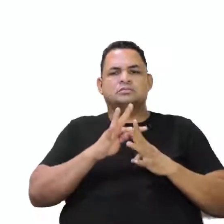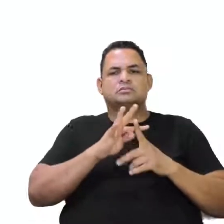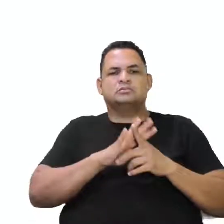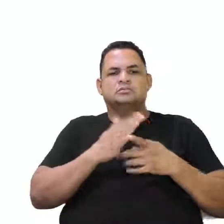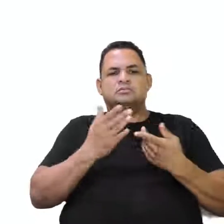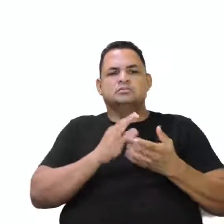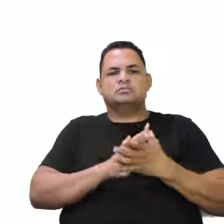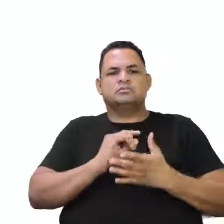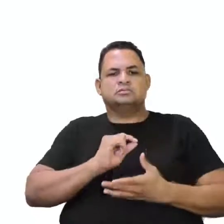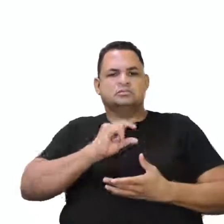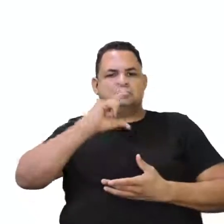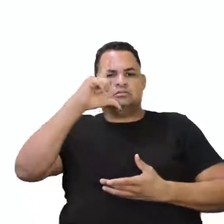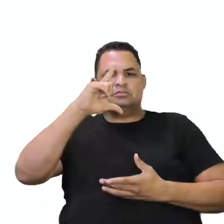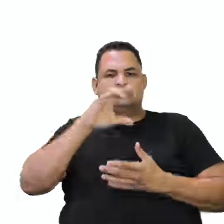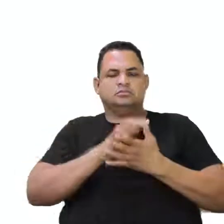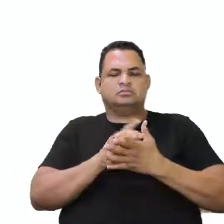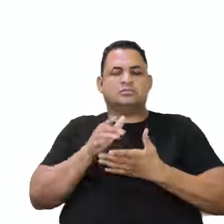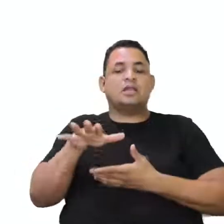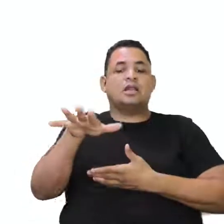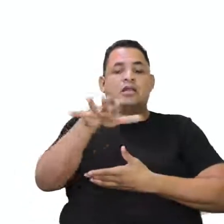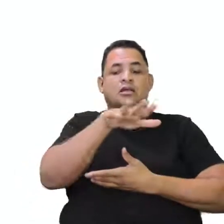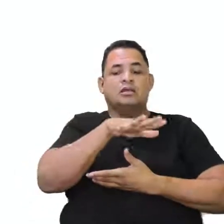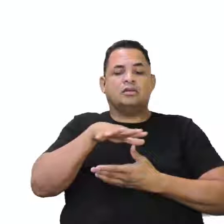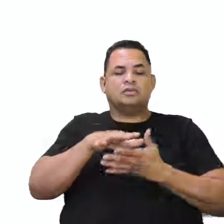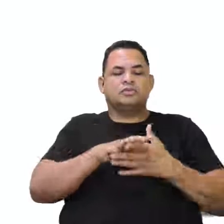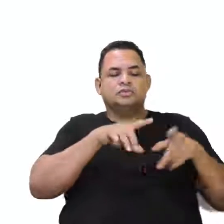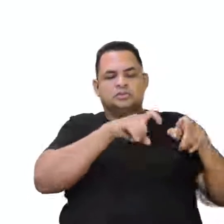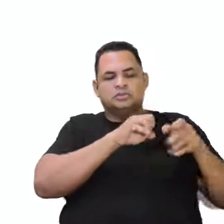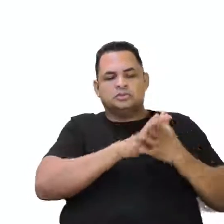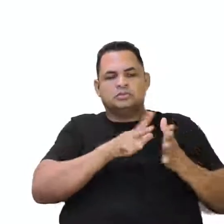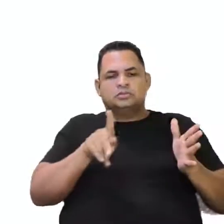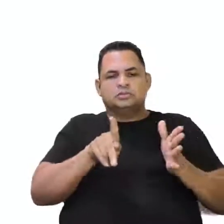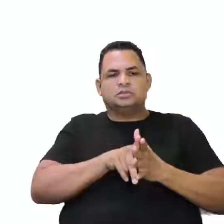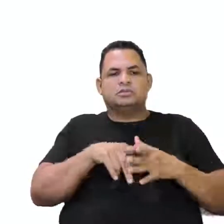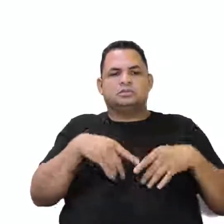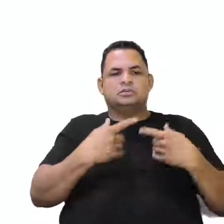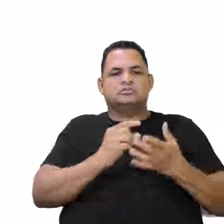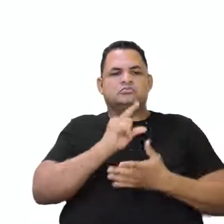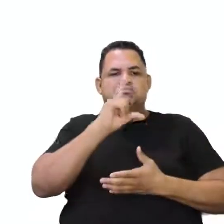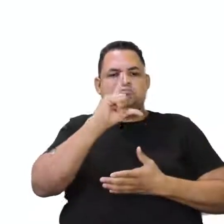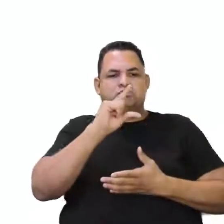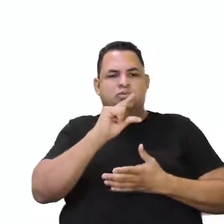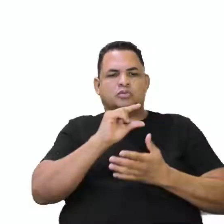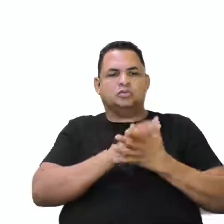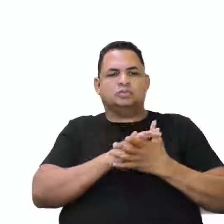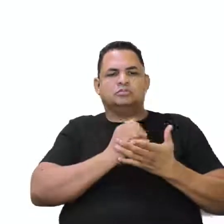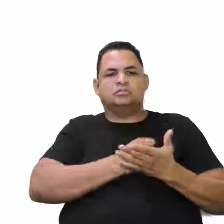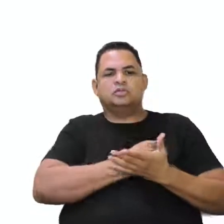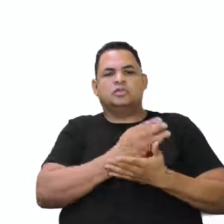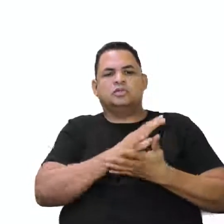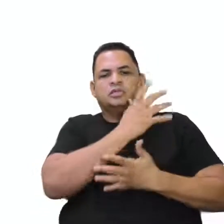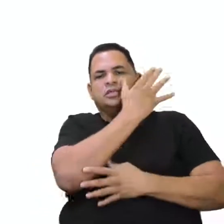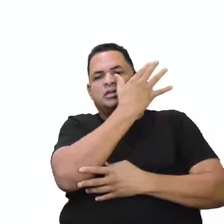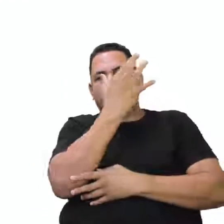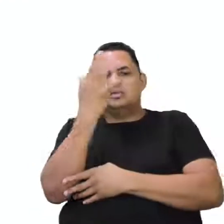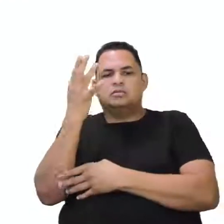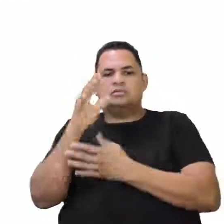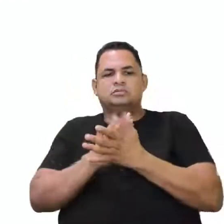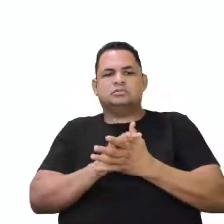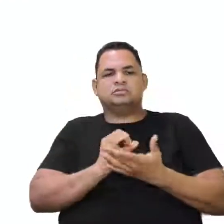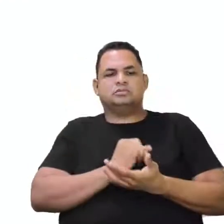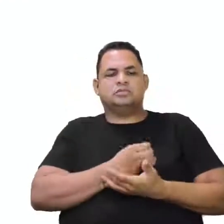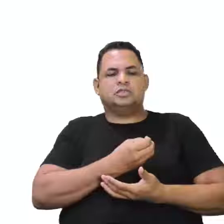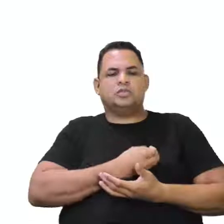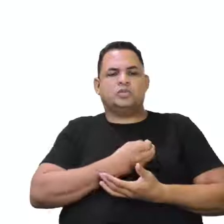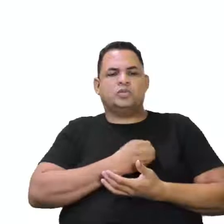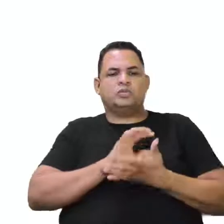média costuma ser mais elevada do que nas regiões rurais próximas. Pouca quantidade de verde, árvores e plantas e alto